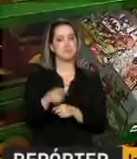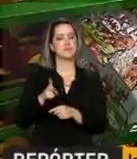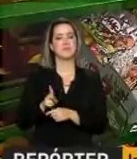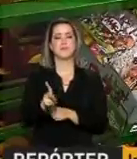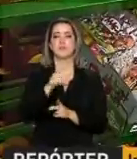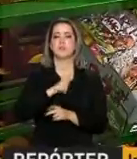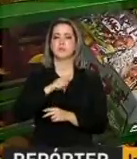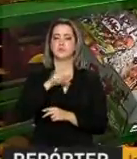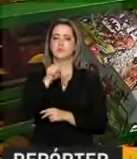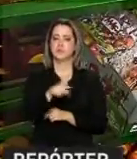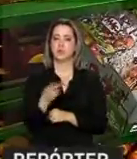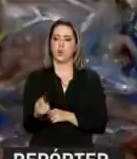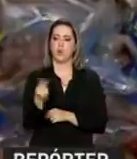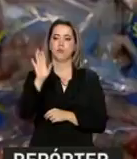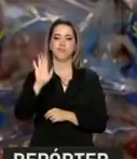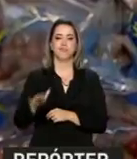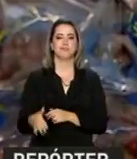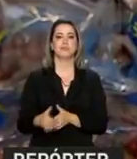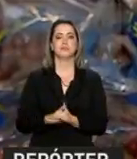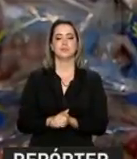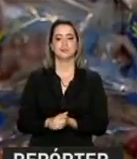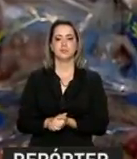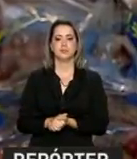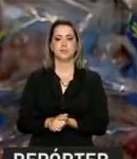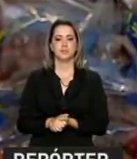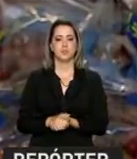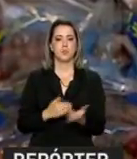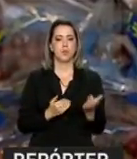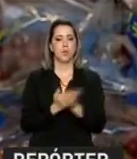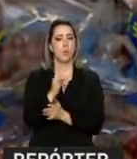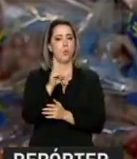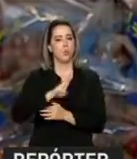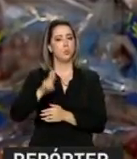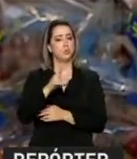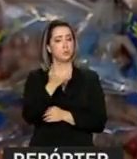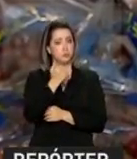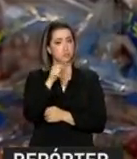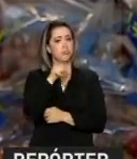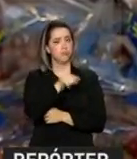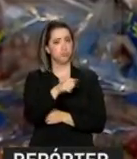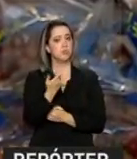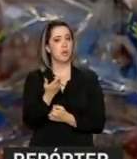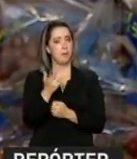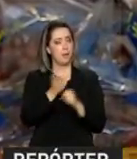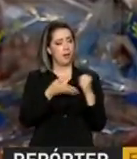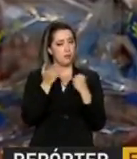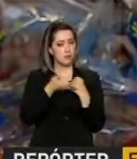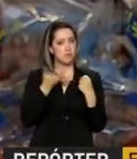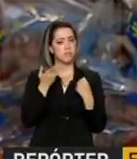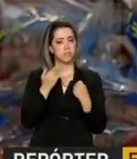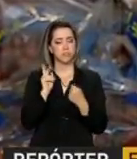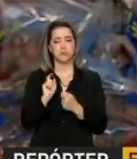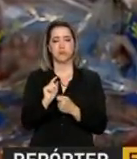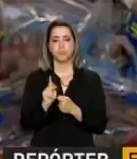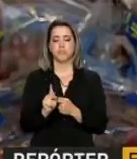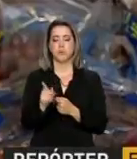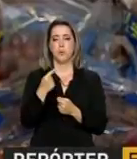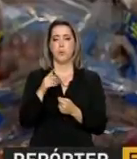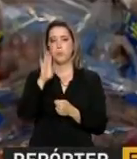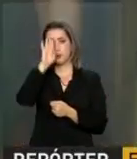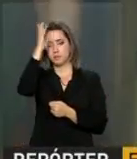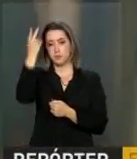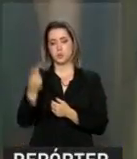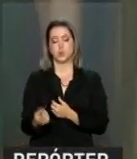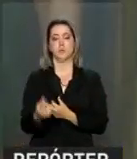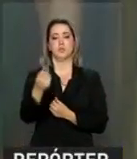estão com preço em queda têm se identificado um pouco consumidas fase desses itens mais básicos principalmente pela questão de